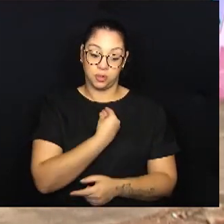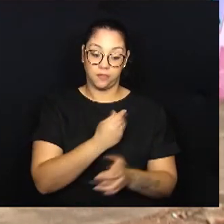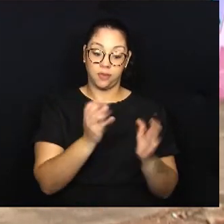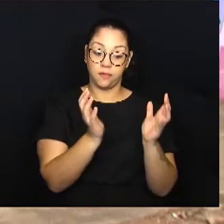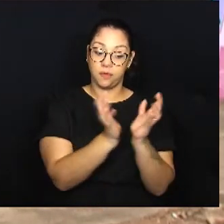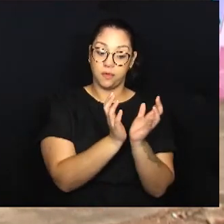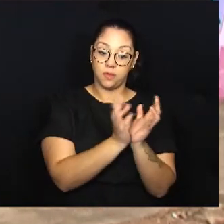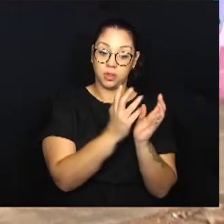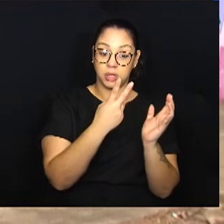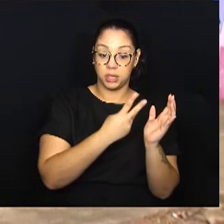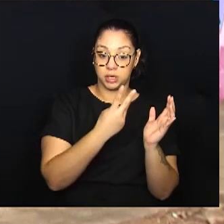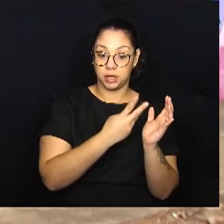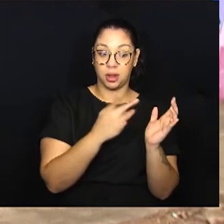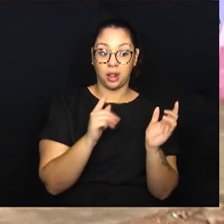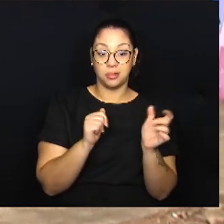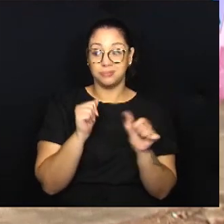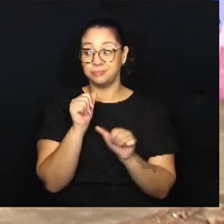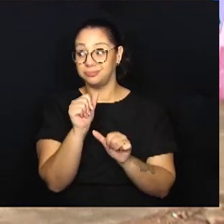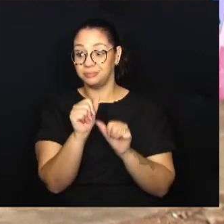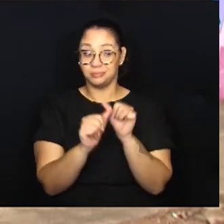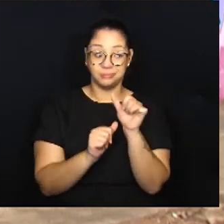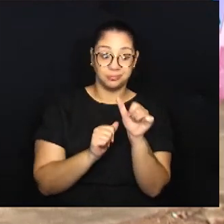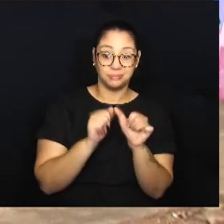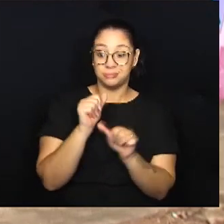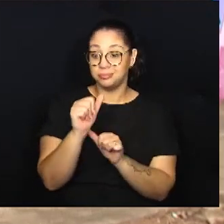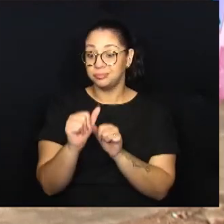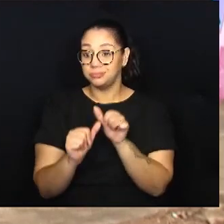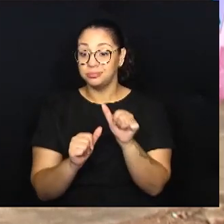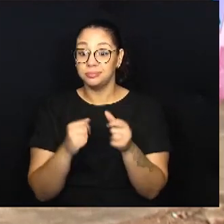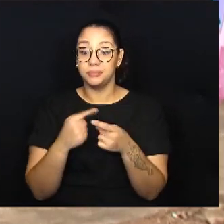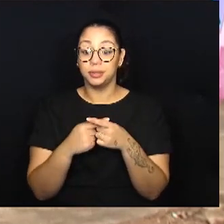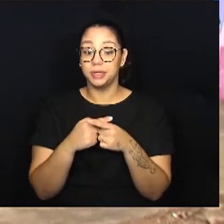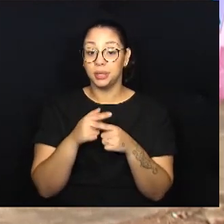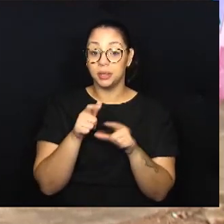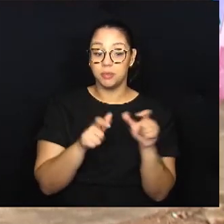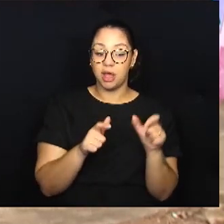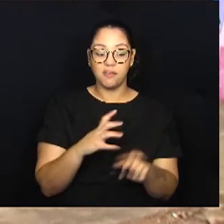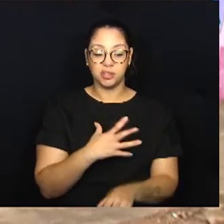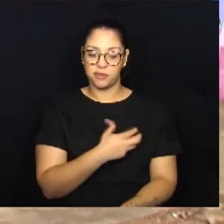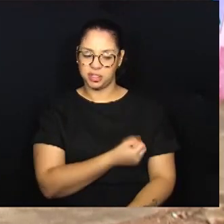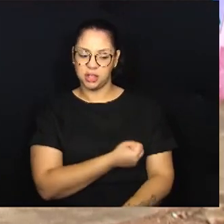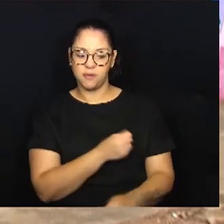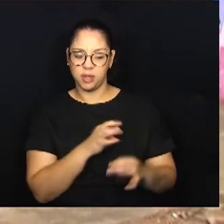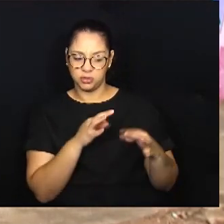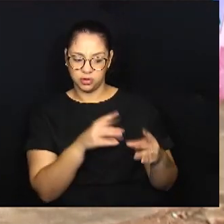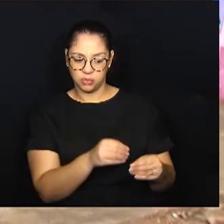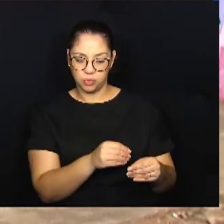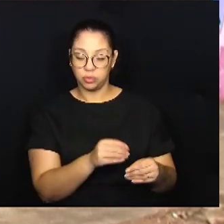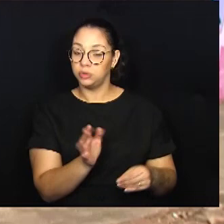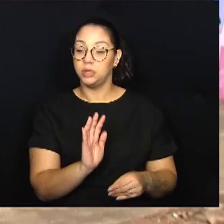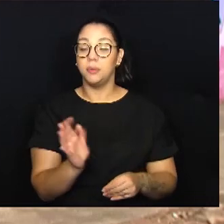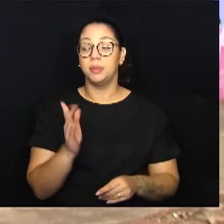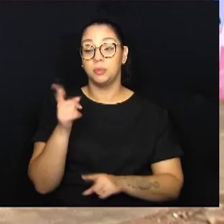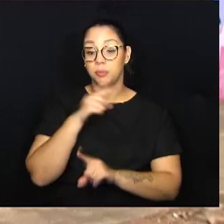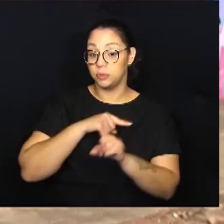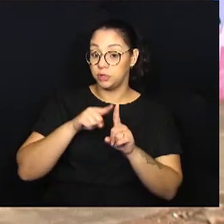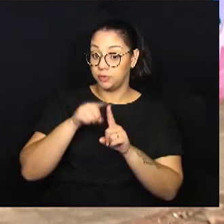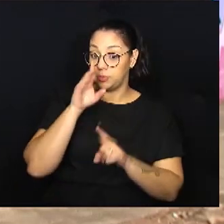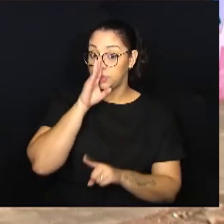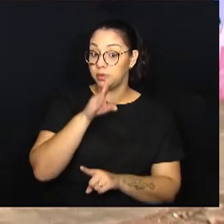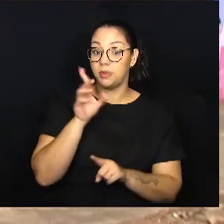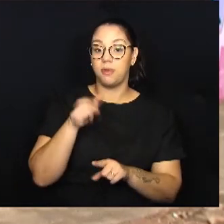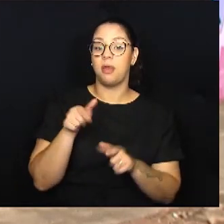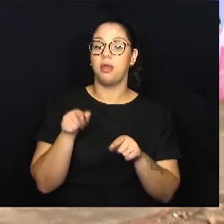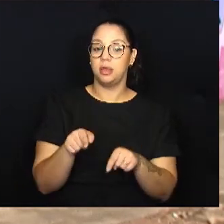vive uma bipolaridade. Então, o mesmo dia que que as pessoas pensam, você não vai salvar todo mundo, mas a minha meta principal é essa. Então,